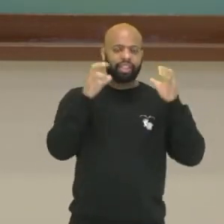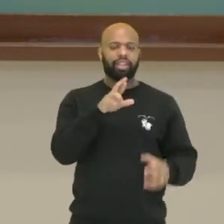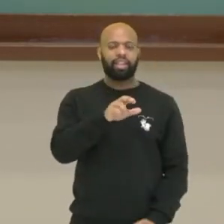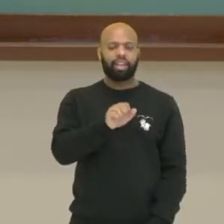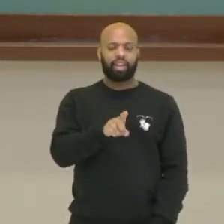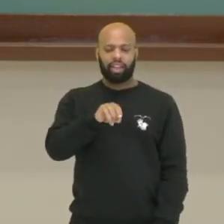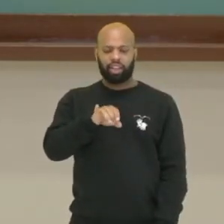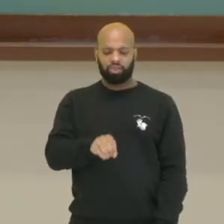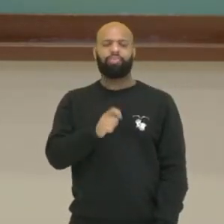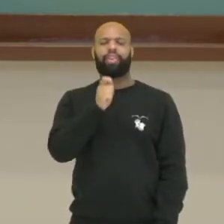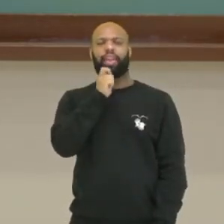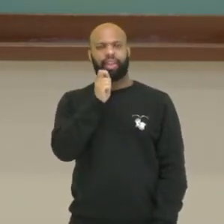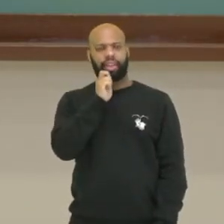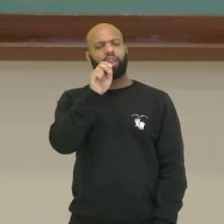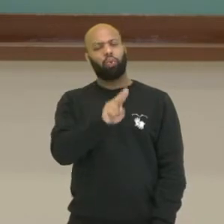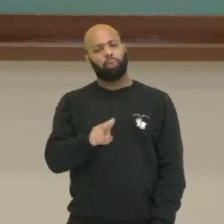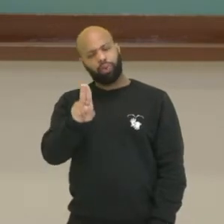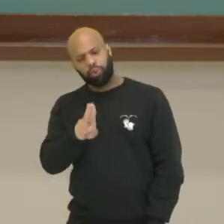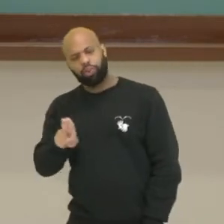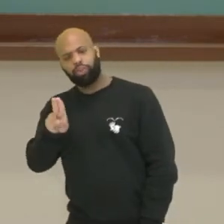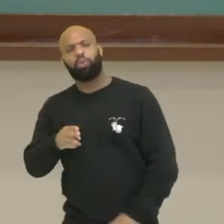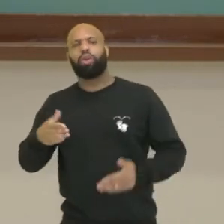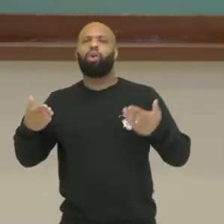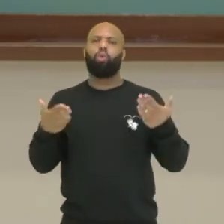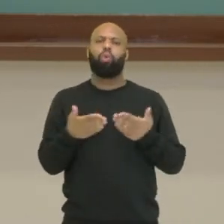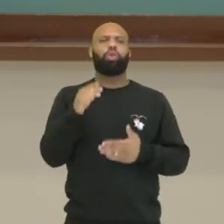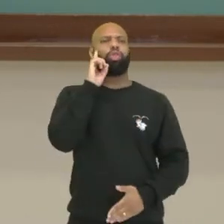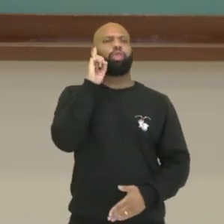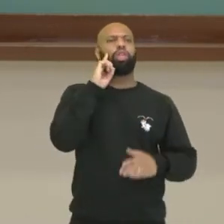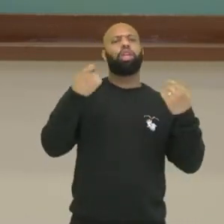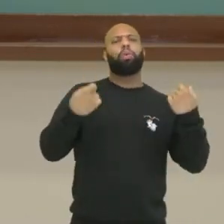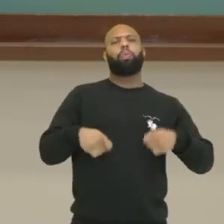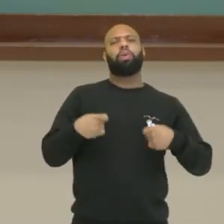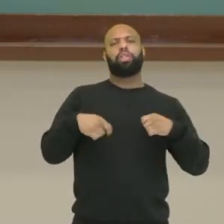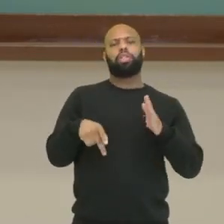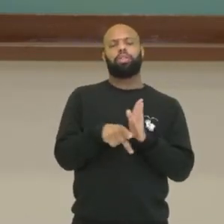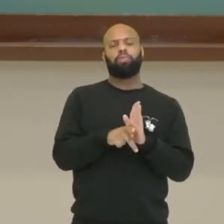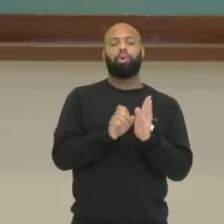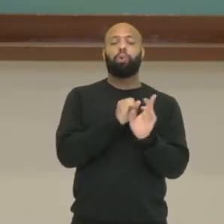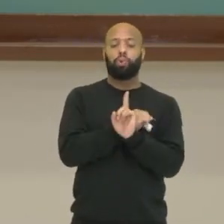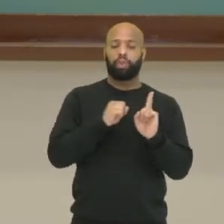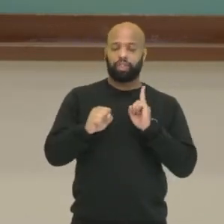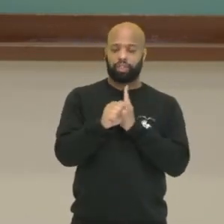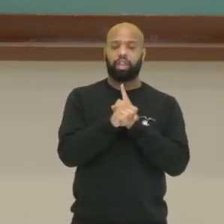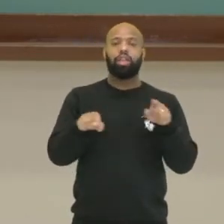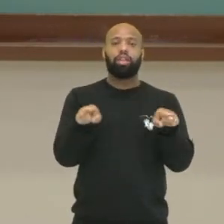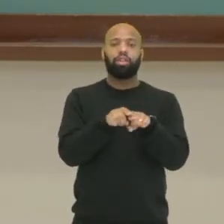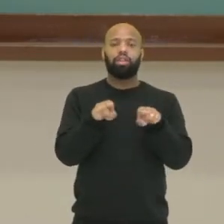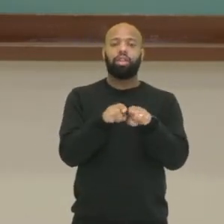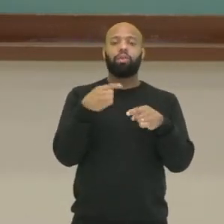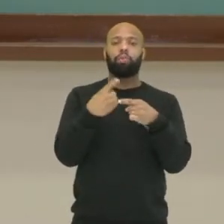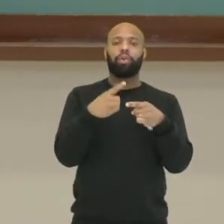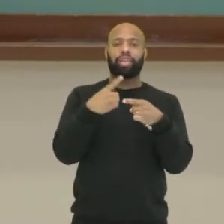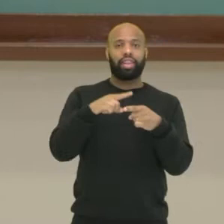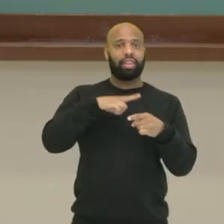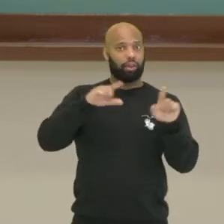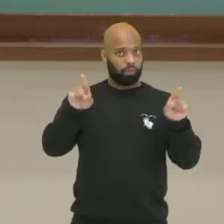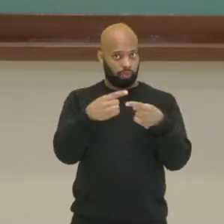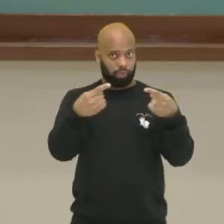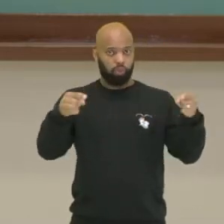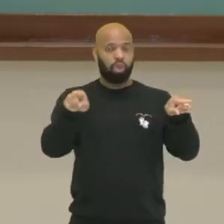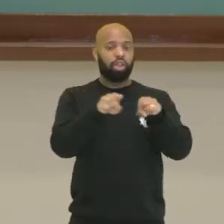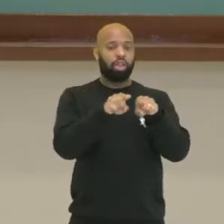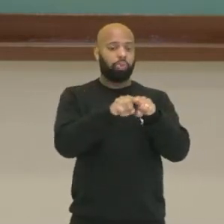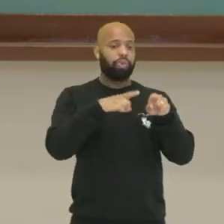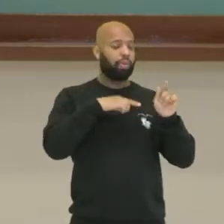ainda é um veículo extremamente utilizado e necessário na nossa sociedade. Ele ainda transmite música,